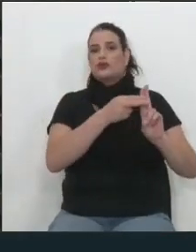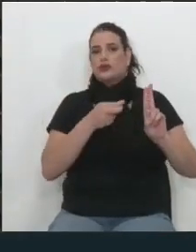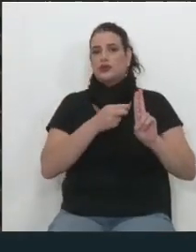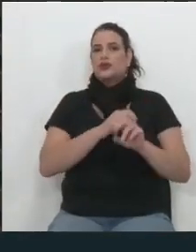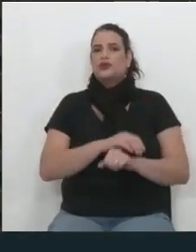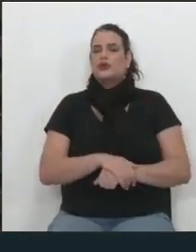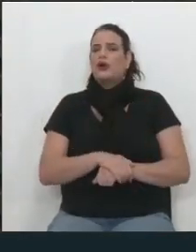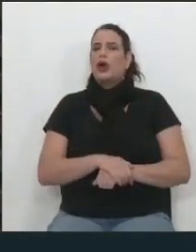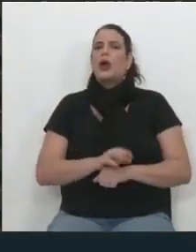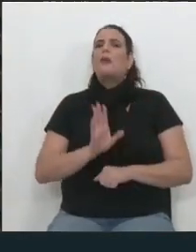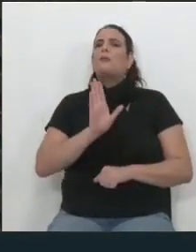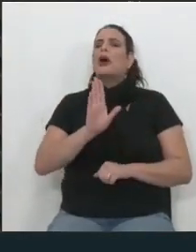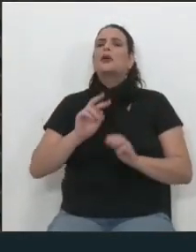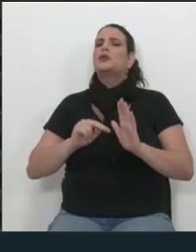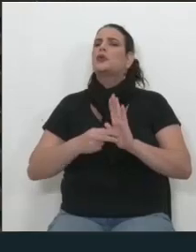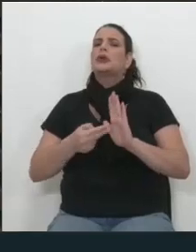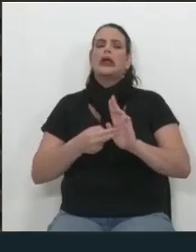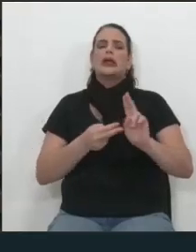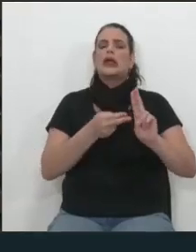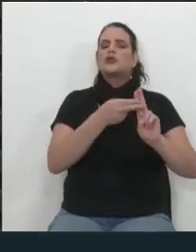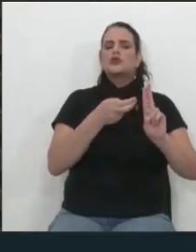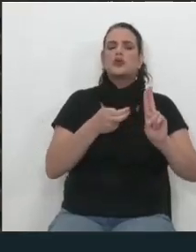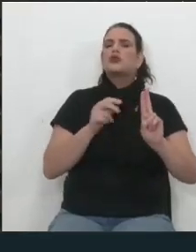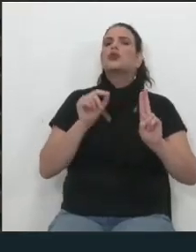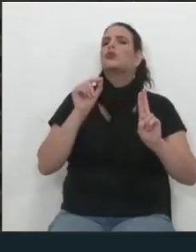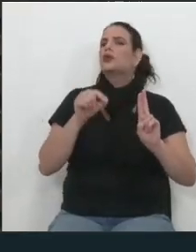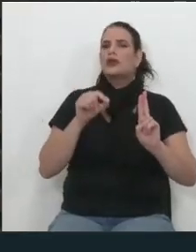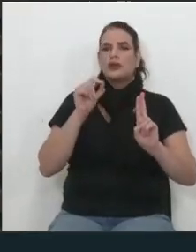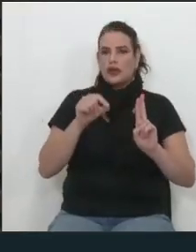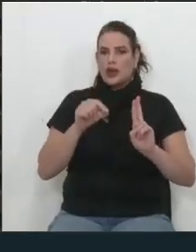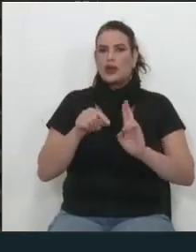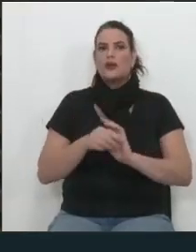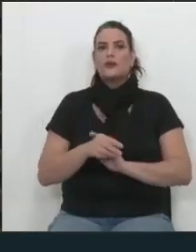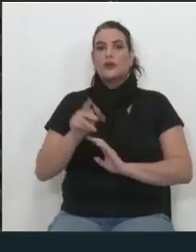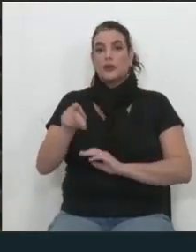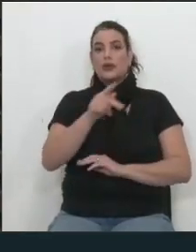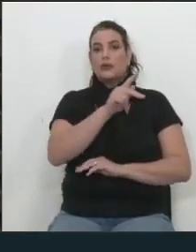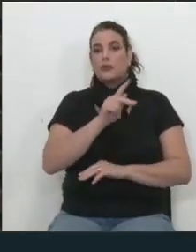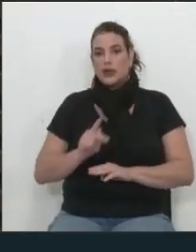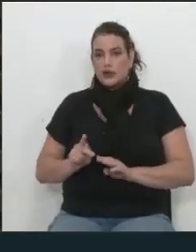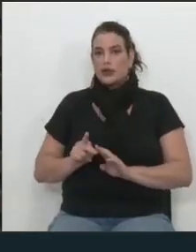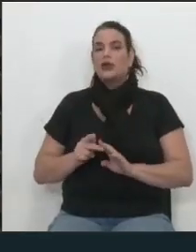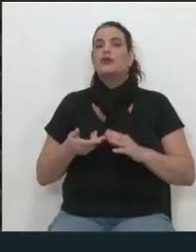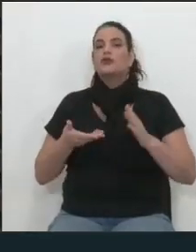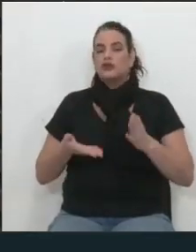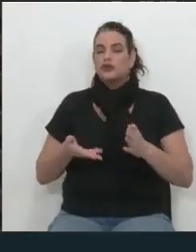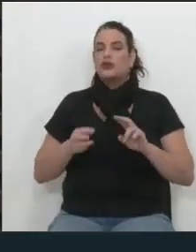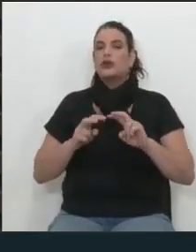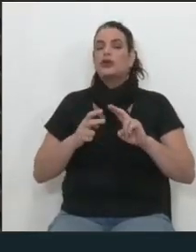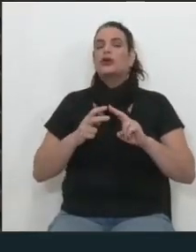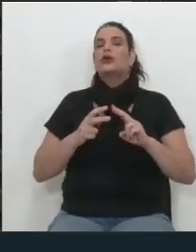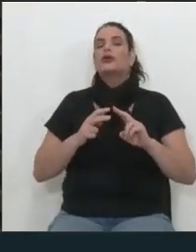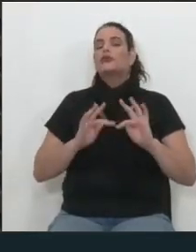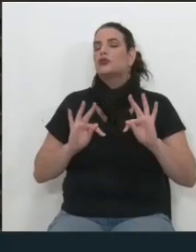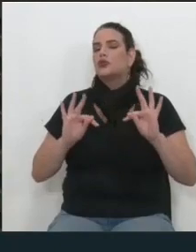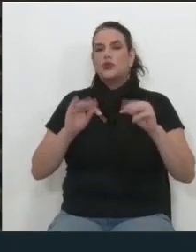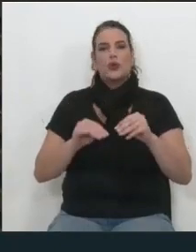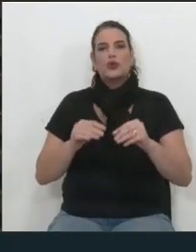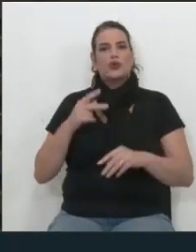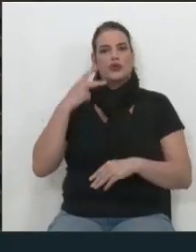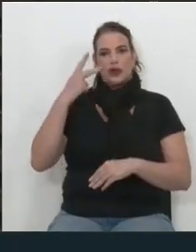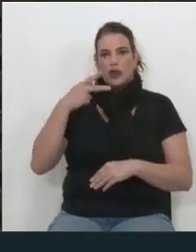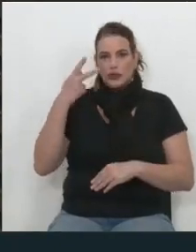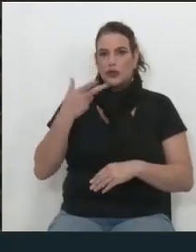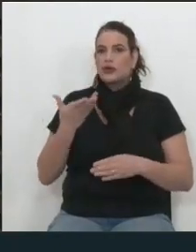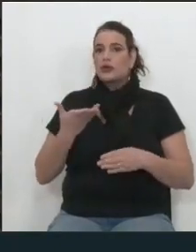é a saúde SUS, para vocês entenderem melhor? Senhor presidente da Câmara, a todos, vereadores...